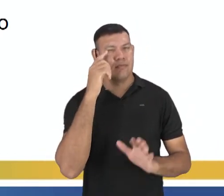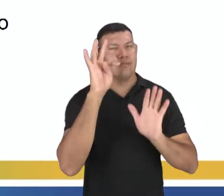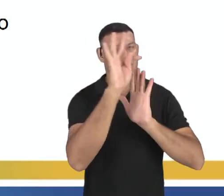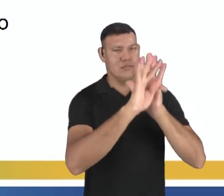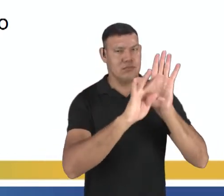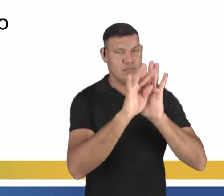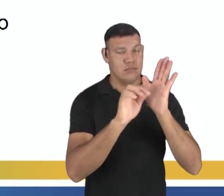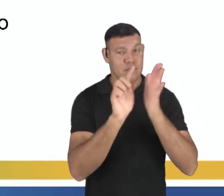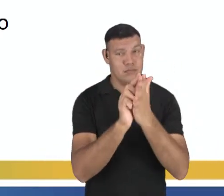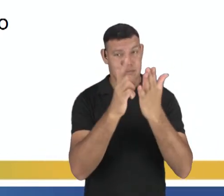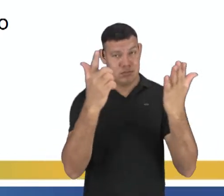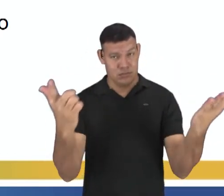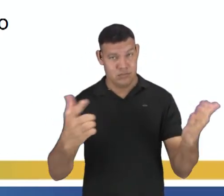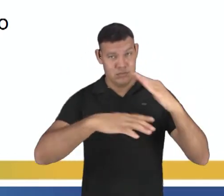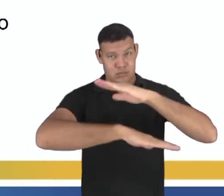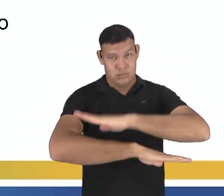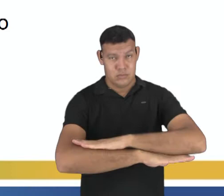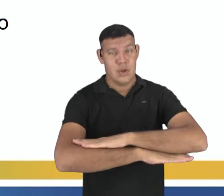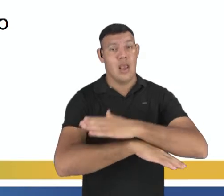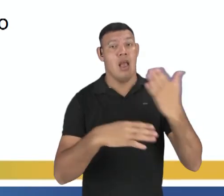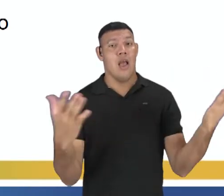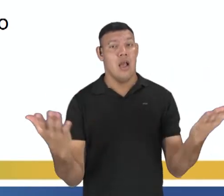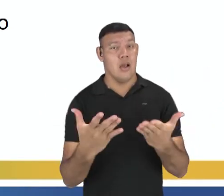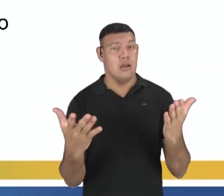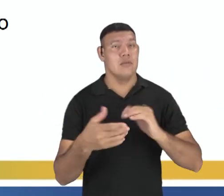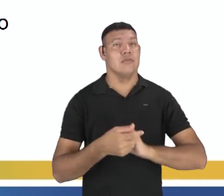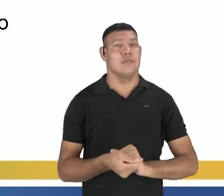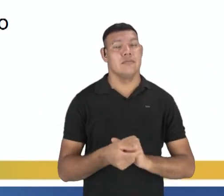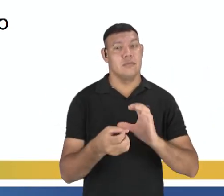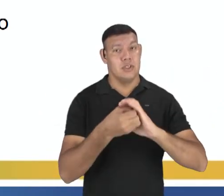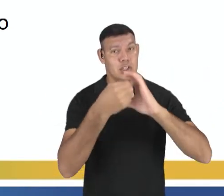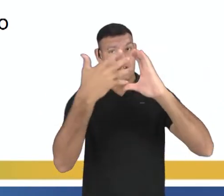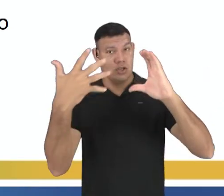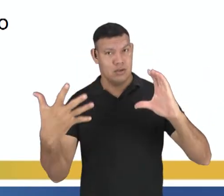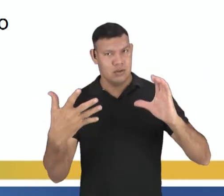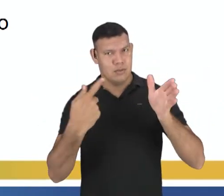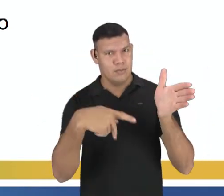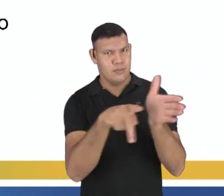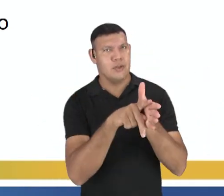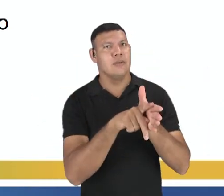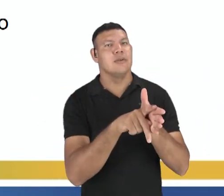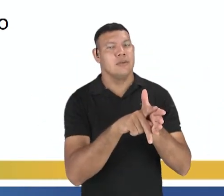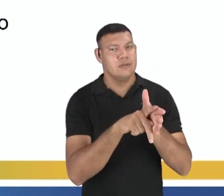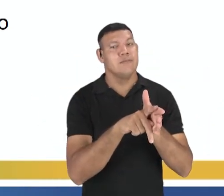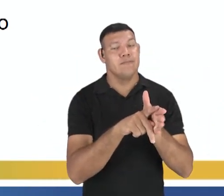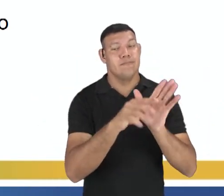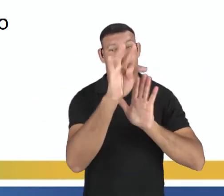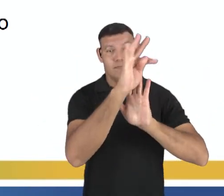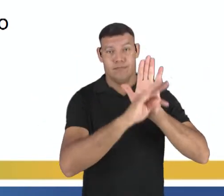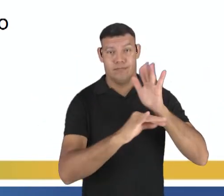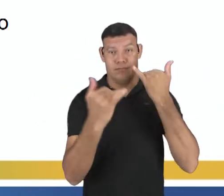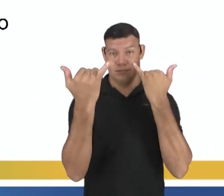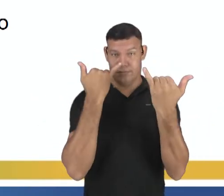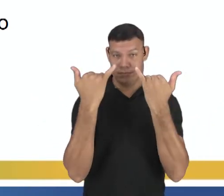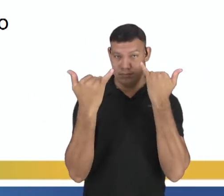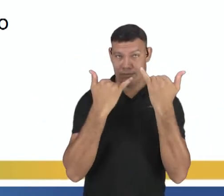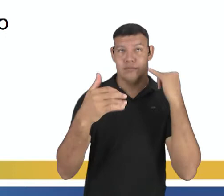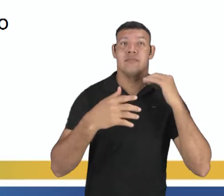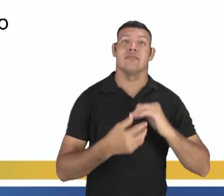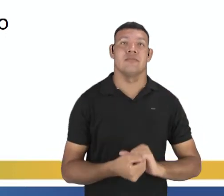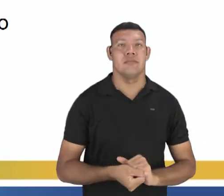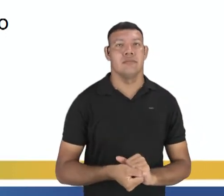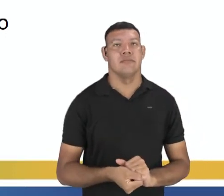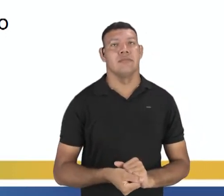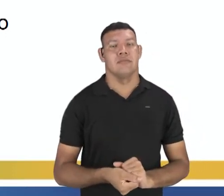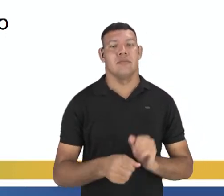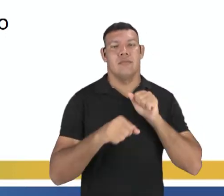nas características dele como um todo. Agora vamos verificar o texto informativo. No texto informativo,